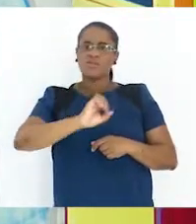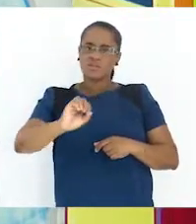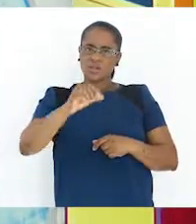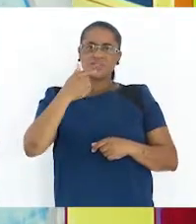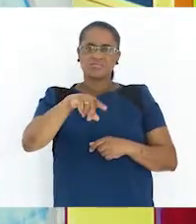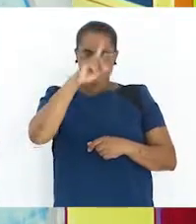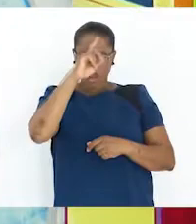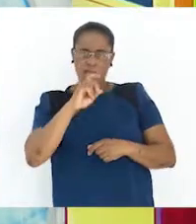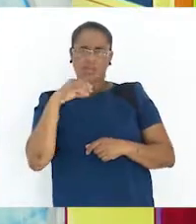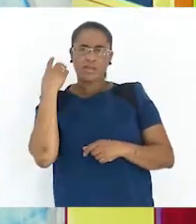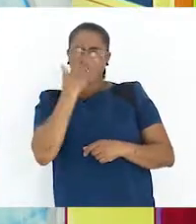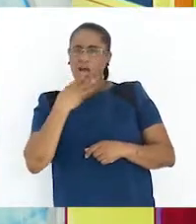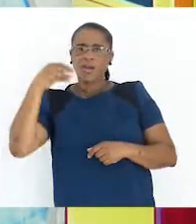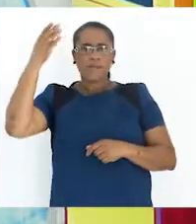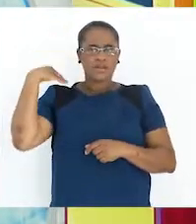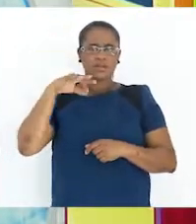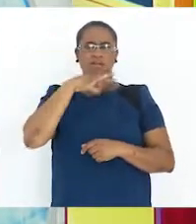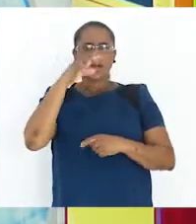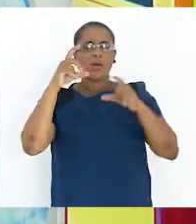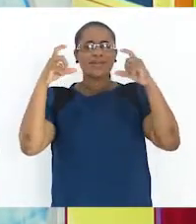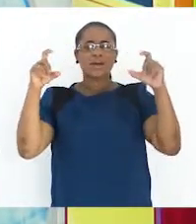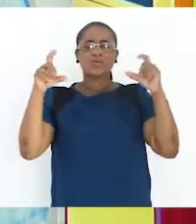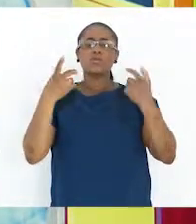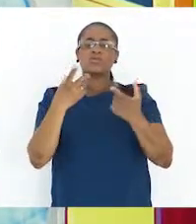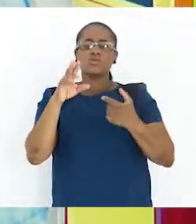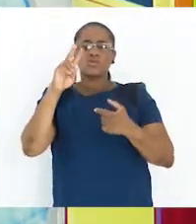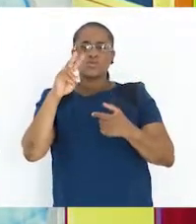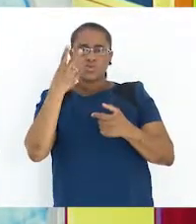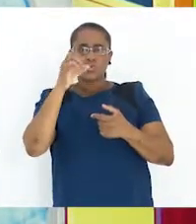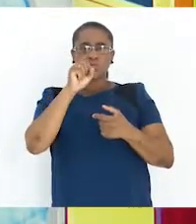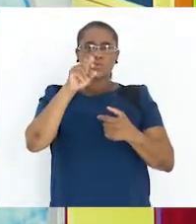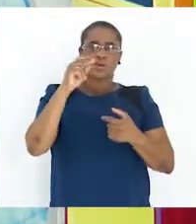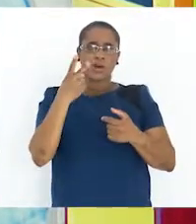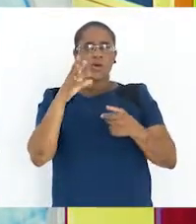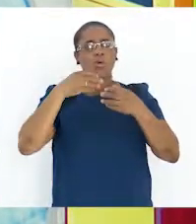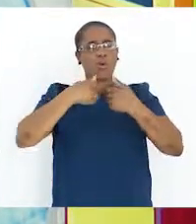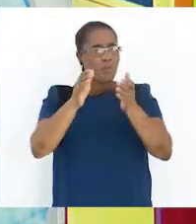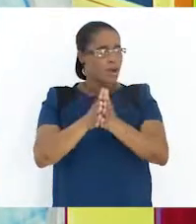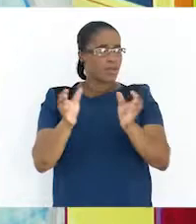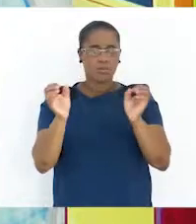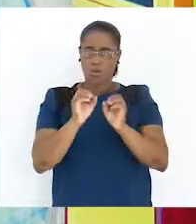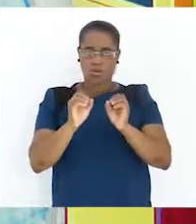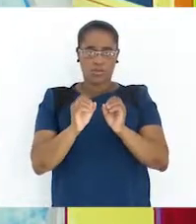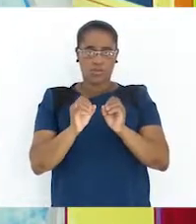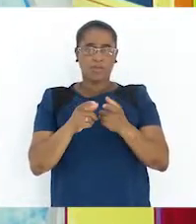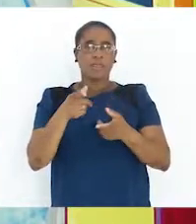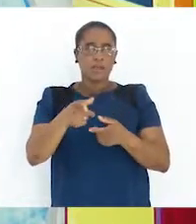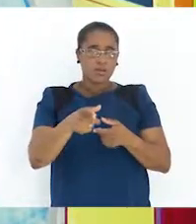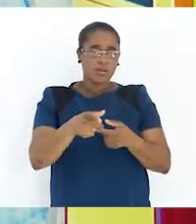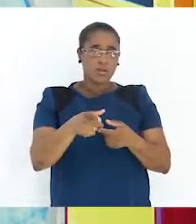falamos de equações do segundo grau incompletas e vimos a forma